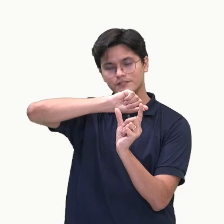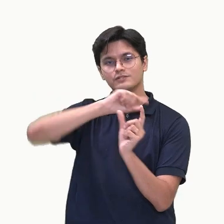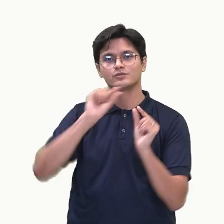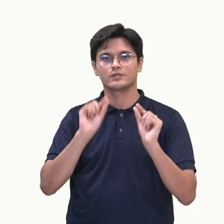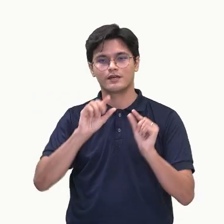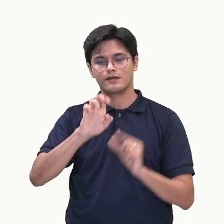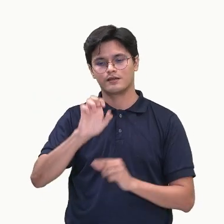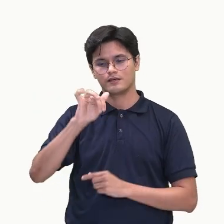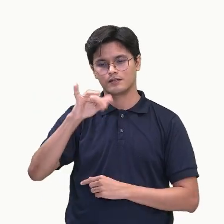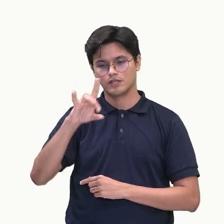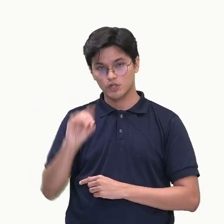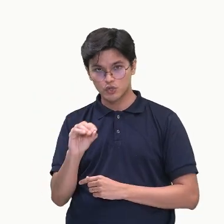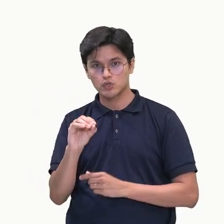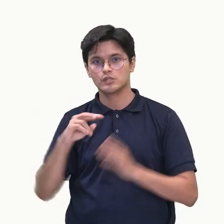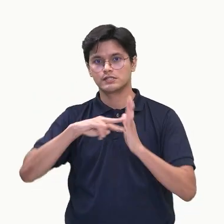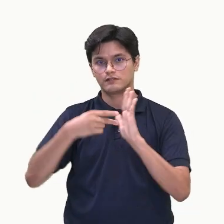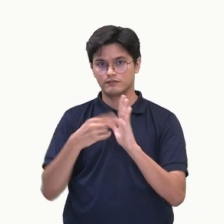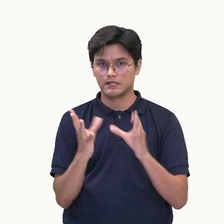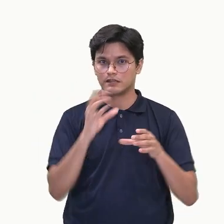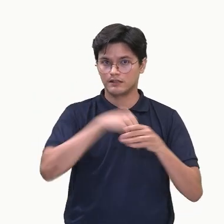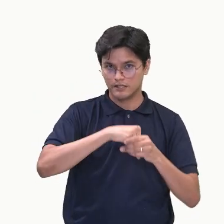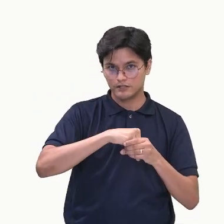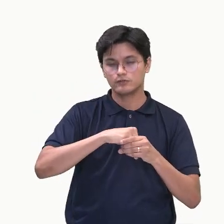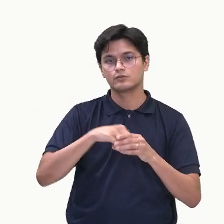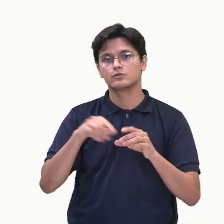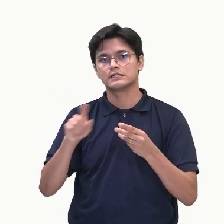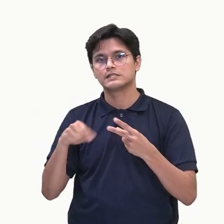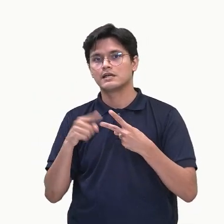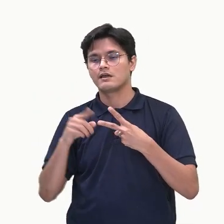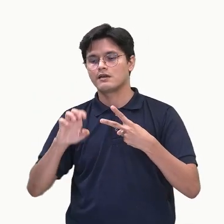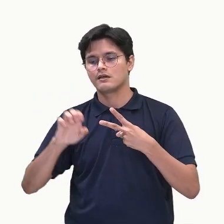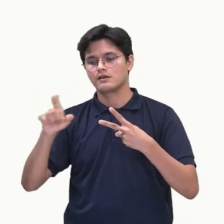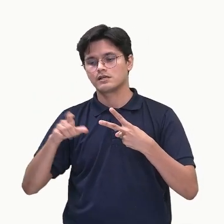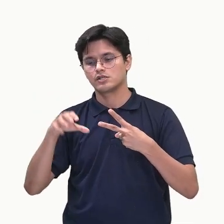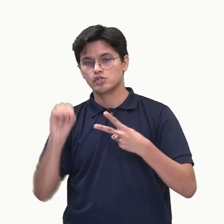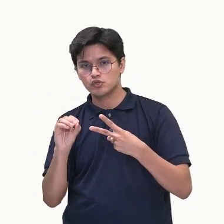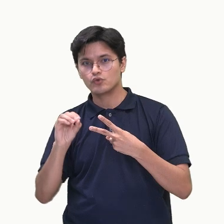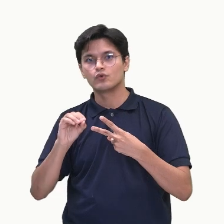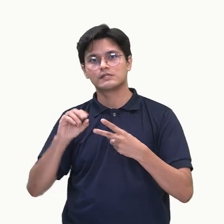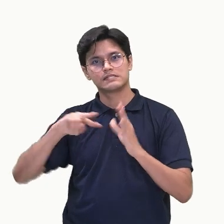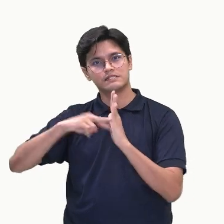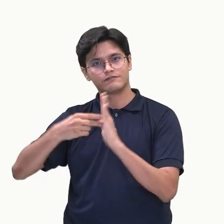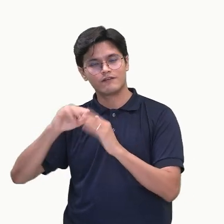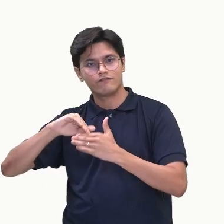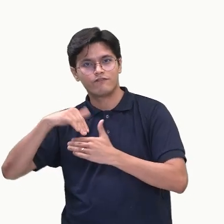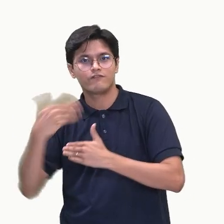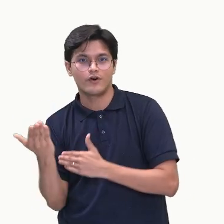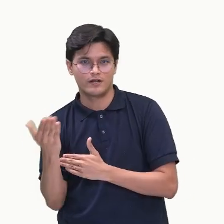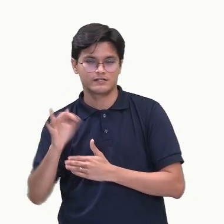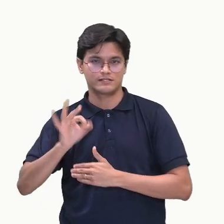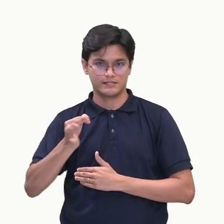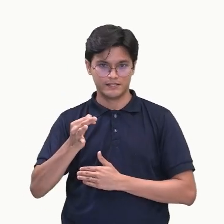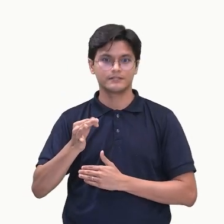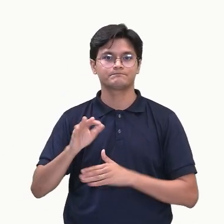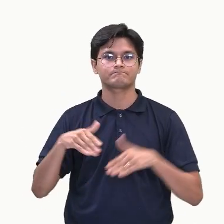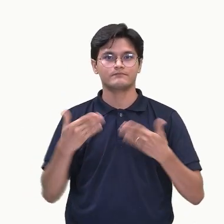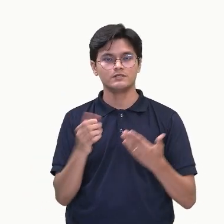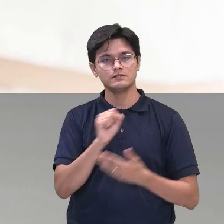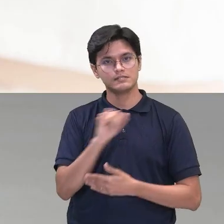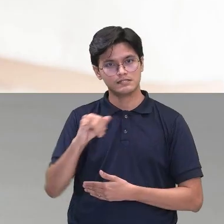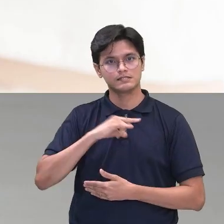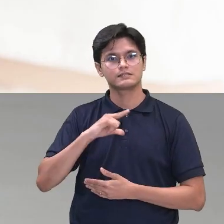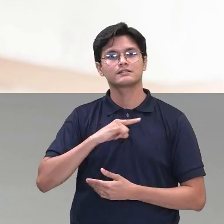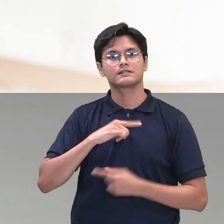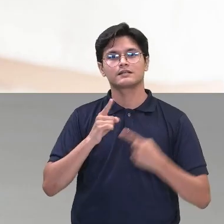dizer dentro, e exo, para fora, né? Então, quando você viu lá a glândula, está falando de glândula exócrina, você já sabe que